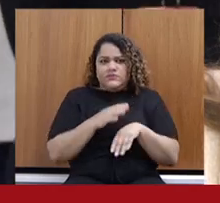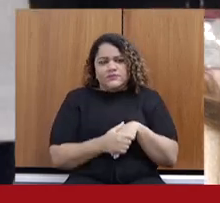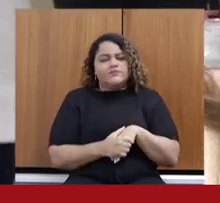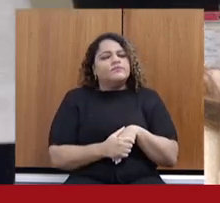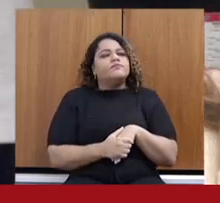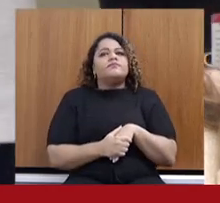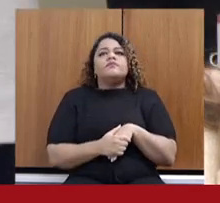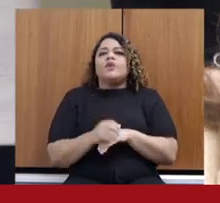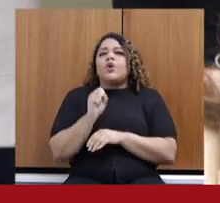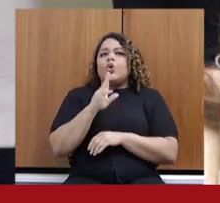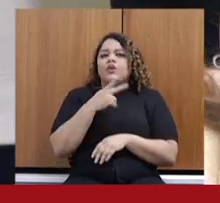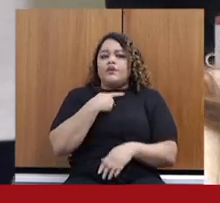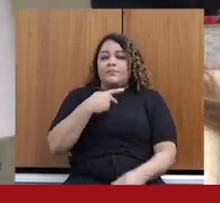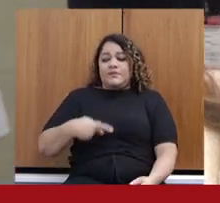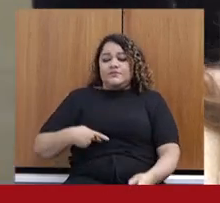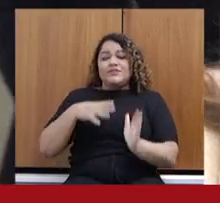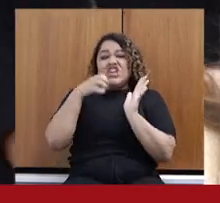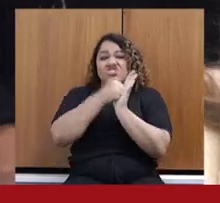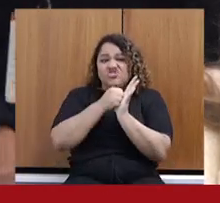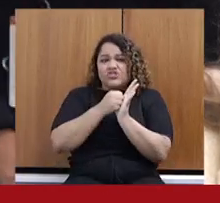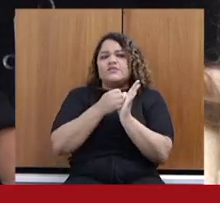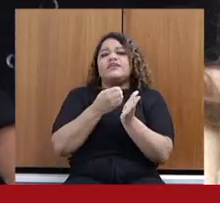agradece a presença dos seguintes convidados.